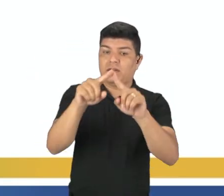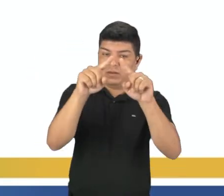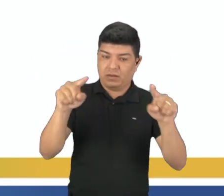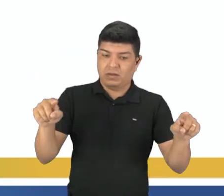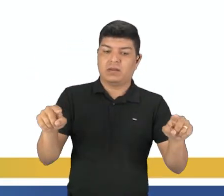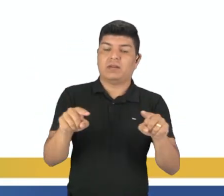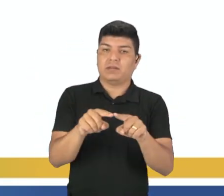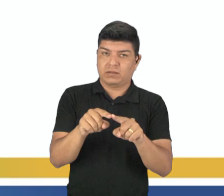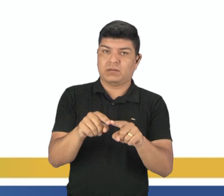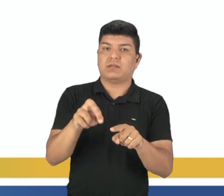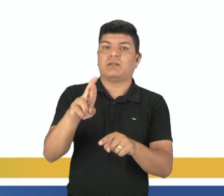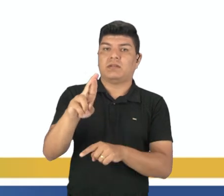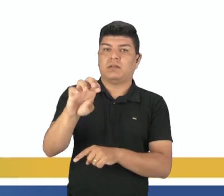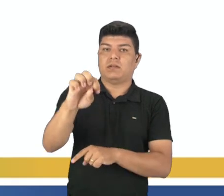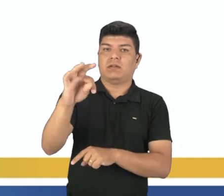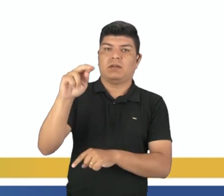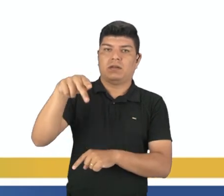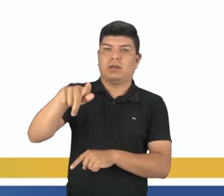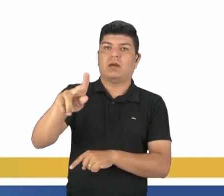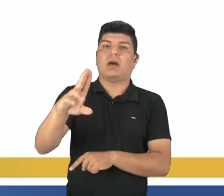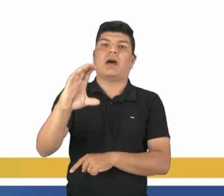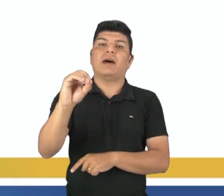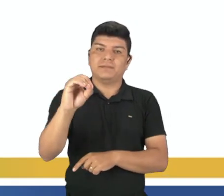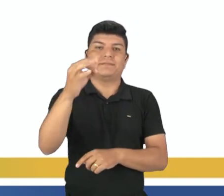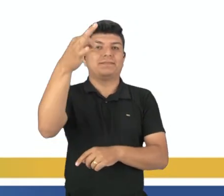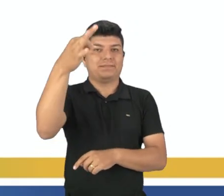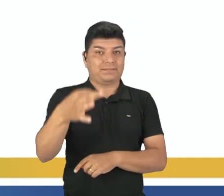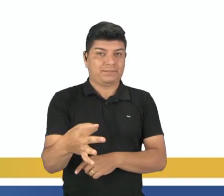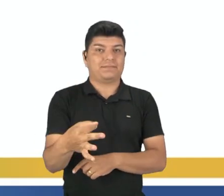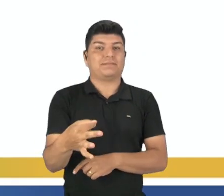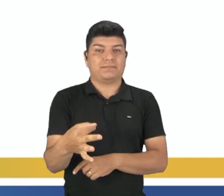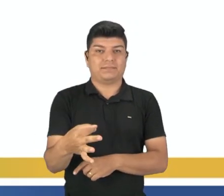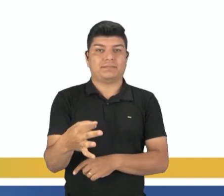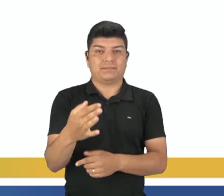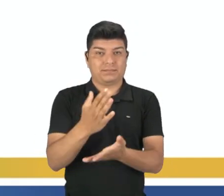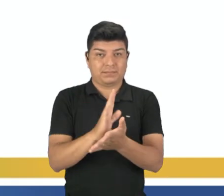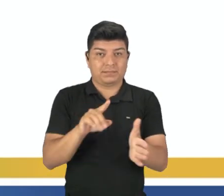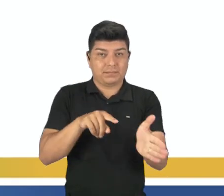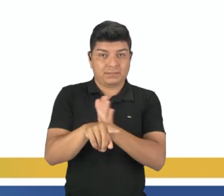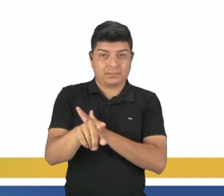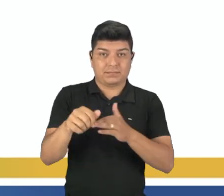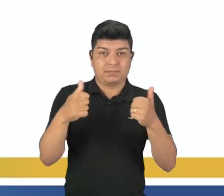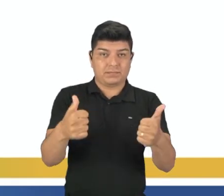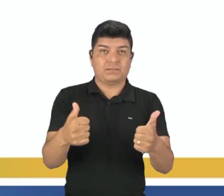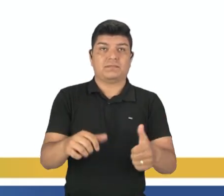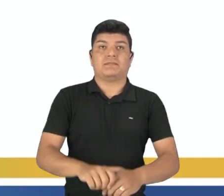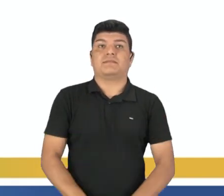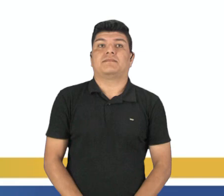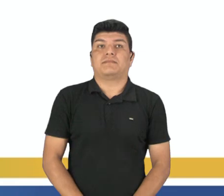triângulo retângulo. Muito bem, então concluímos aí a nossa questão, certo?